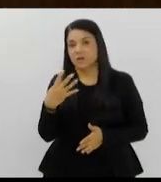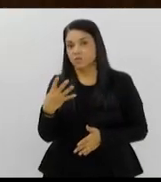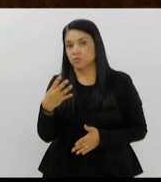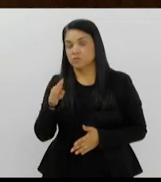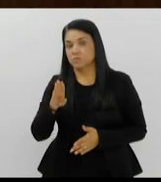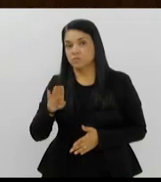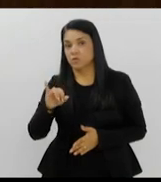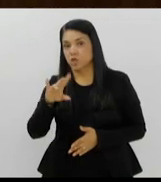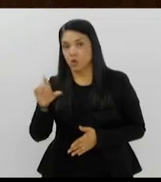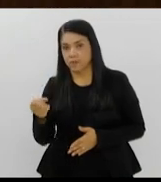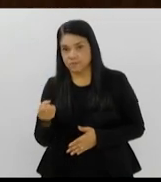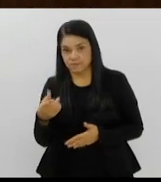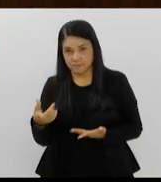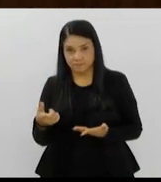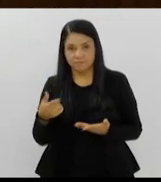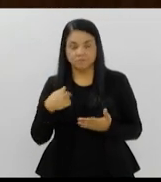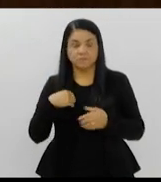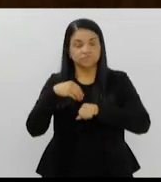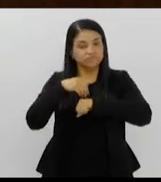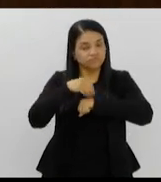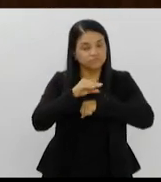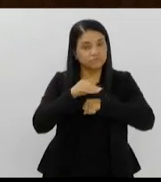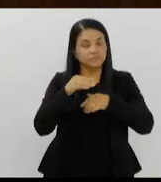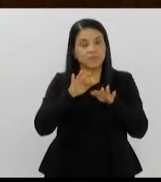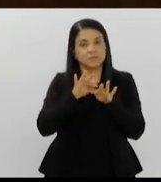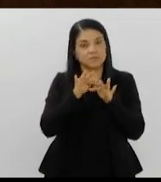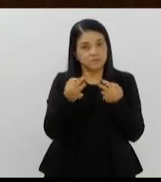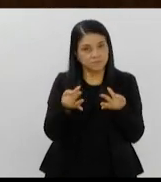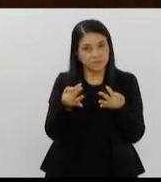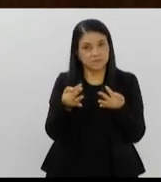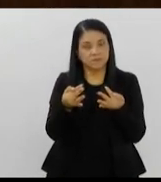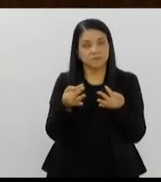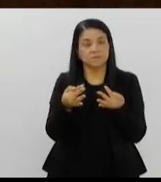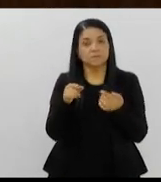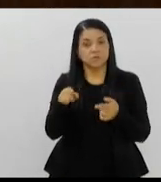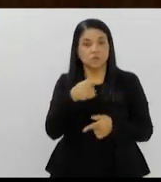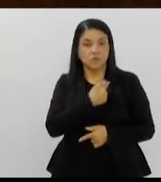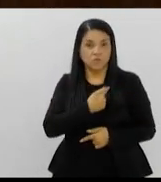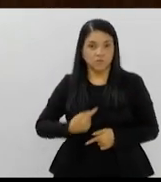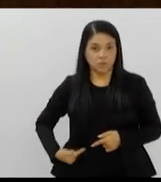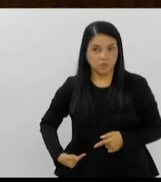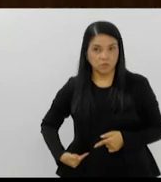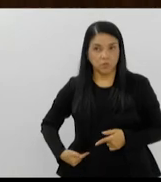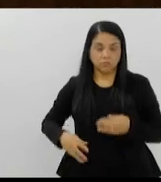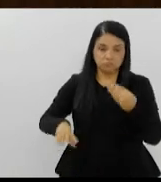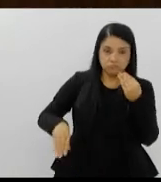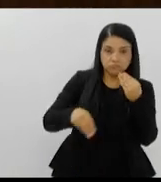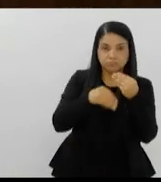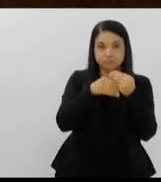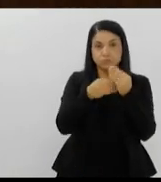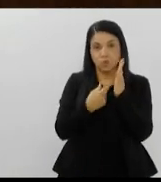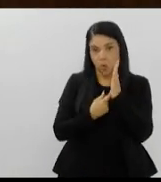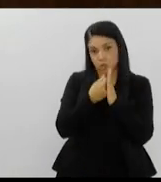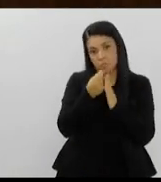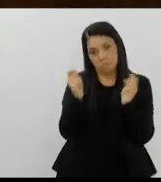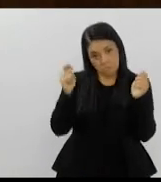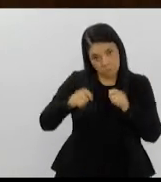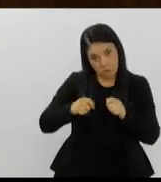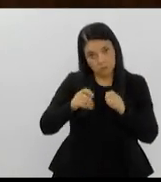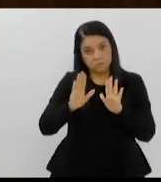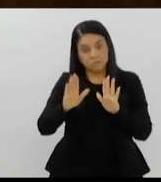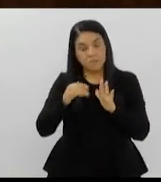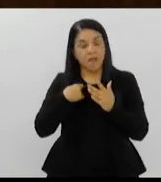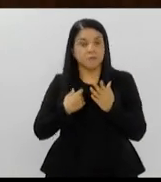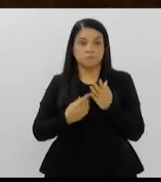por indicação legislativa, porque se o governador quiser botar no orçamento, ele bota, mas não está